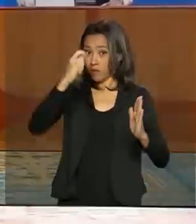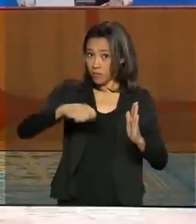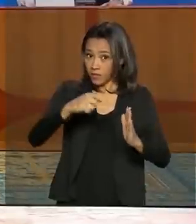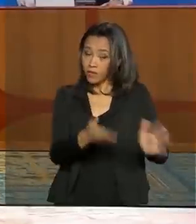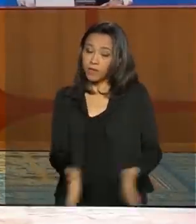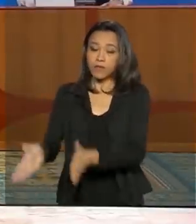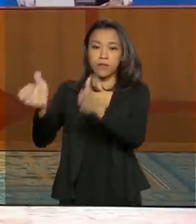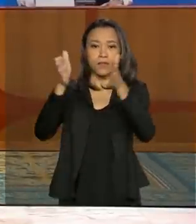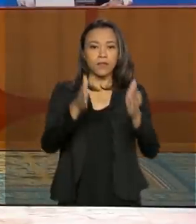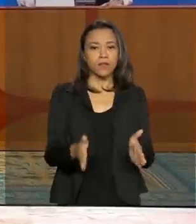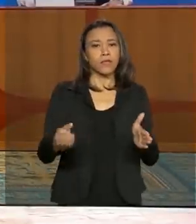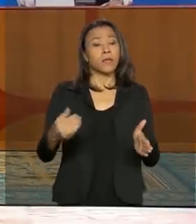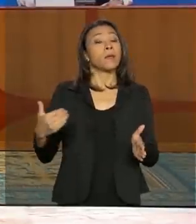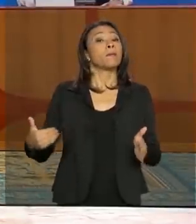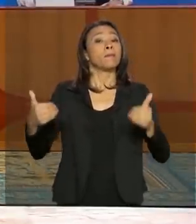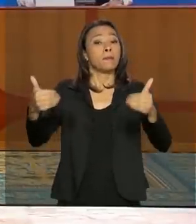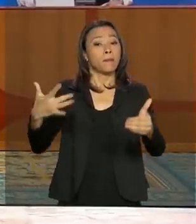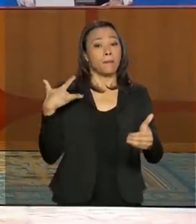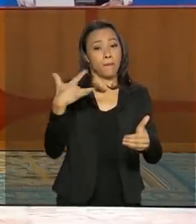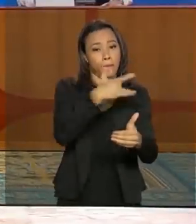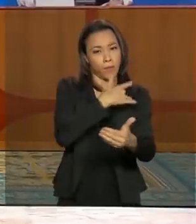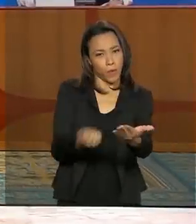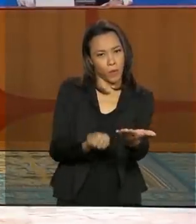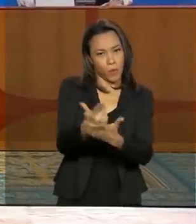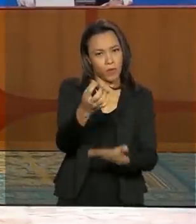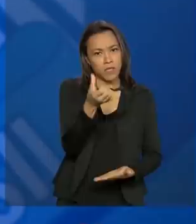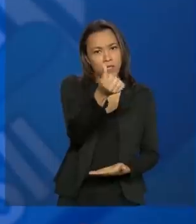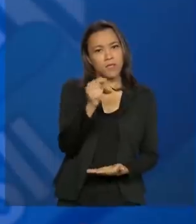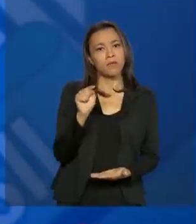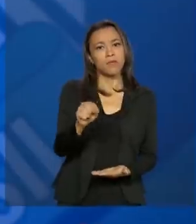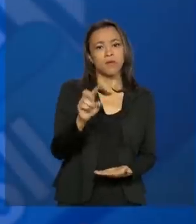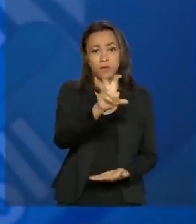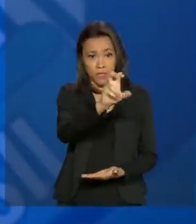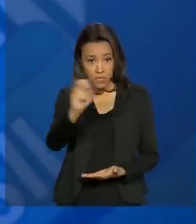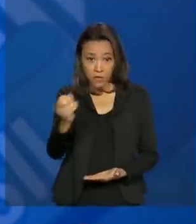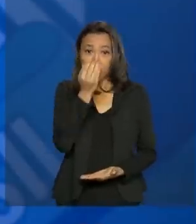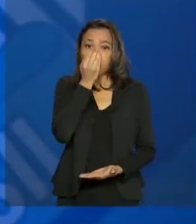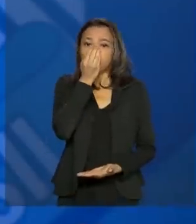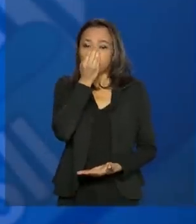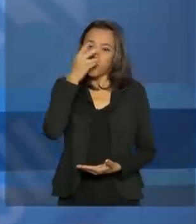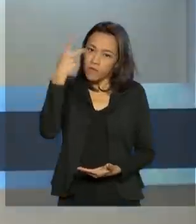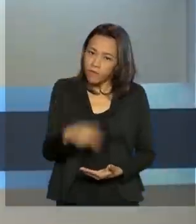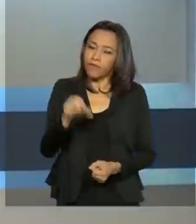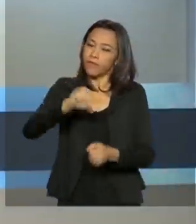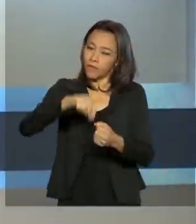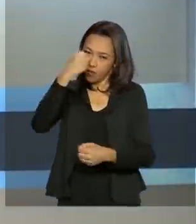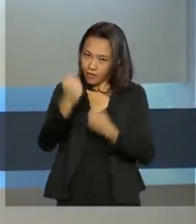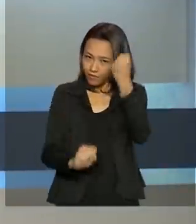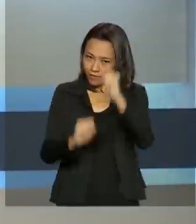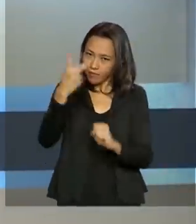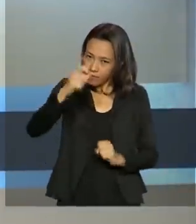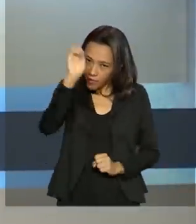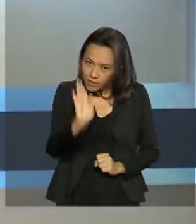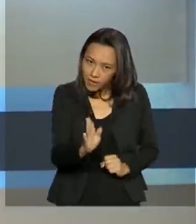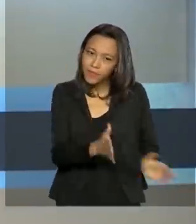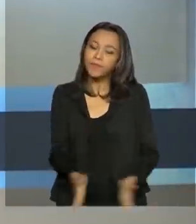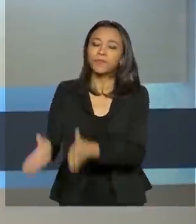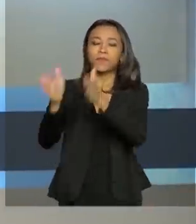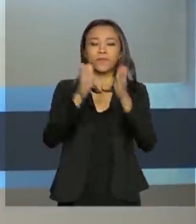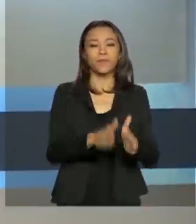ministério da saúde compra 6.500 respiradores fabricados aqui no brasil veja também